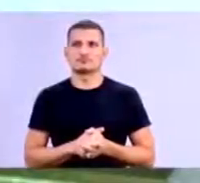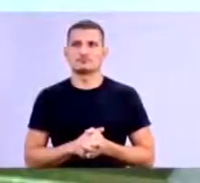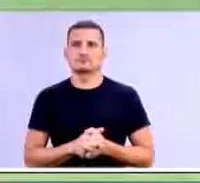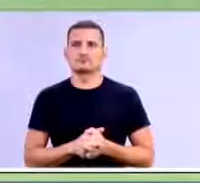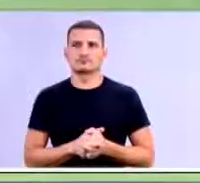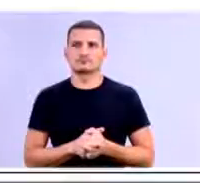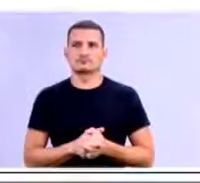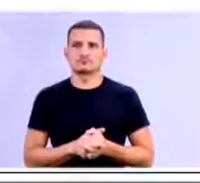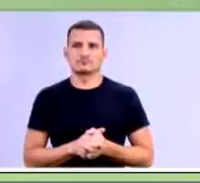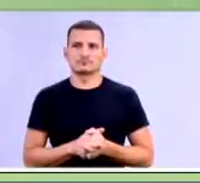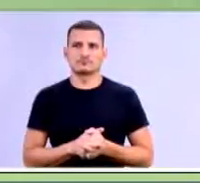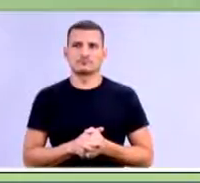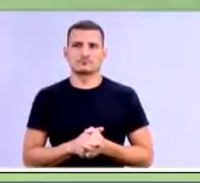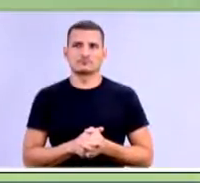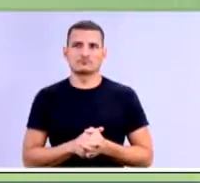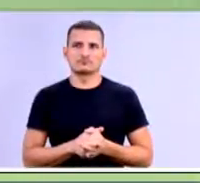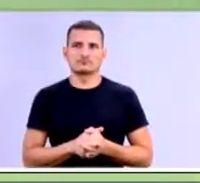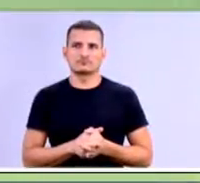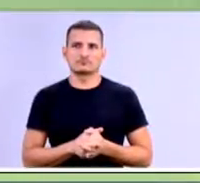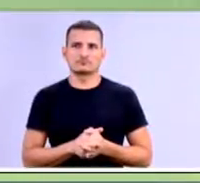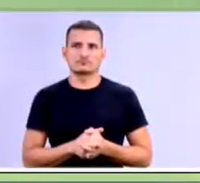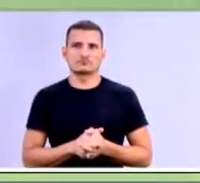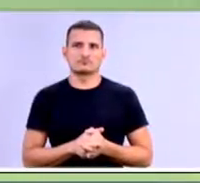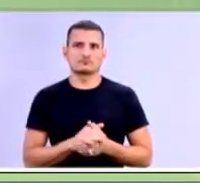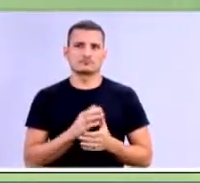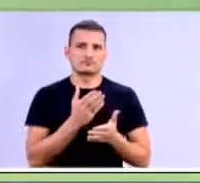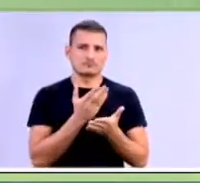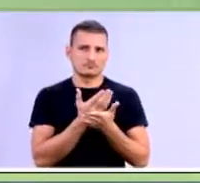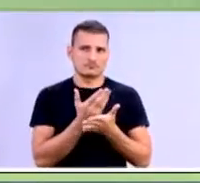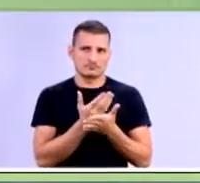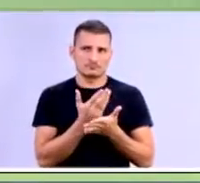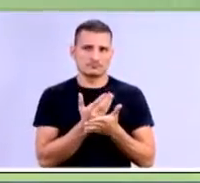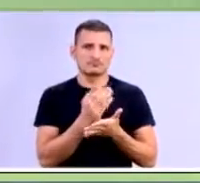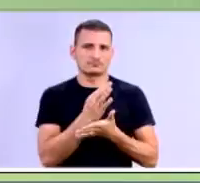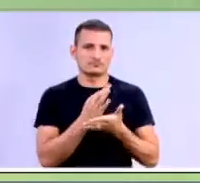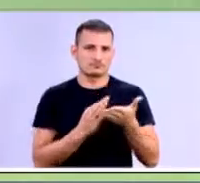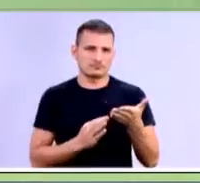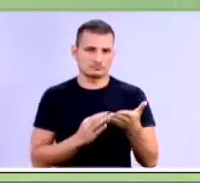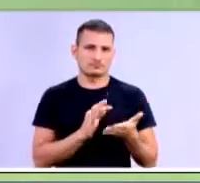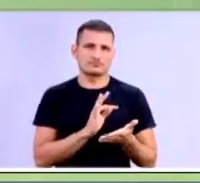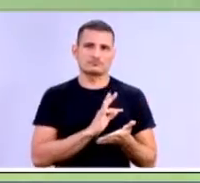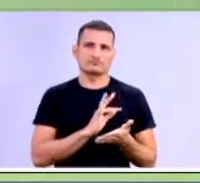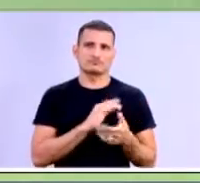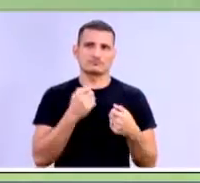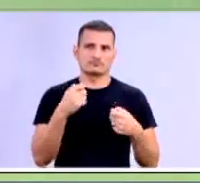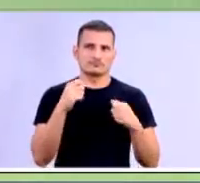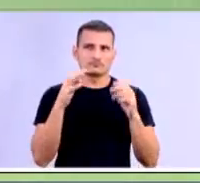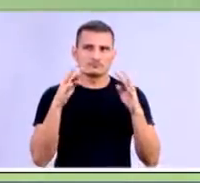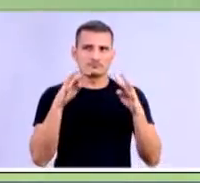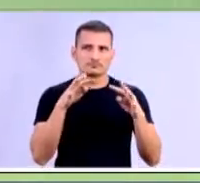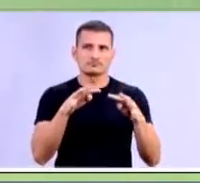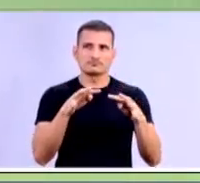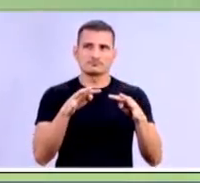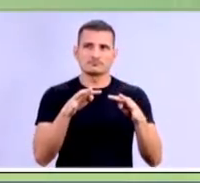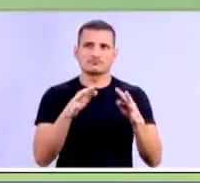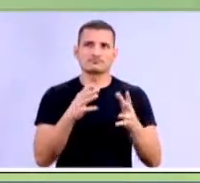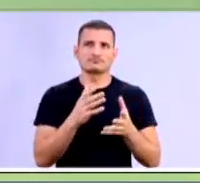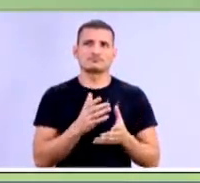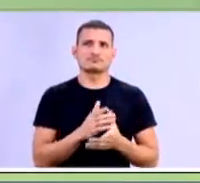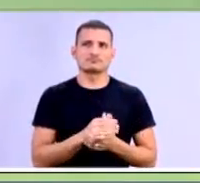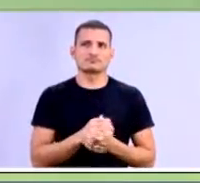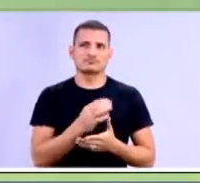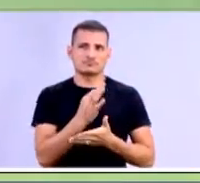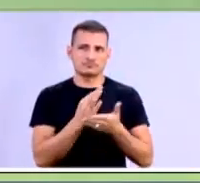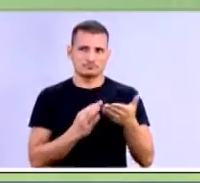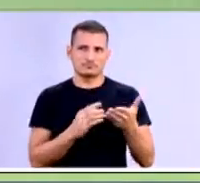nós estudamos os textos técnicos, nós precisamos ficar atentos para que o nosso texto